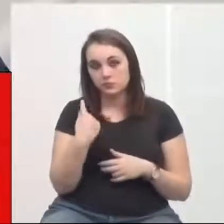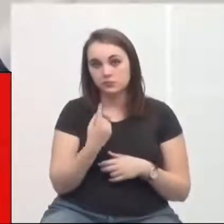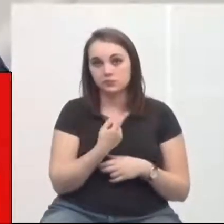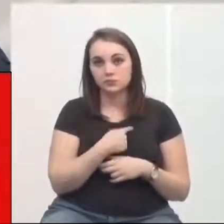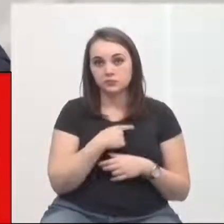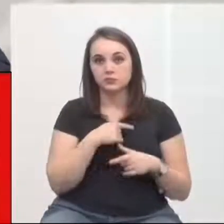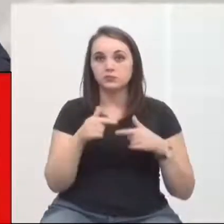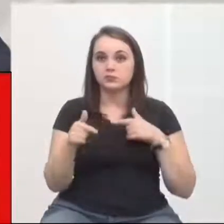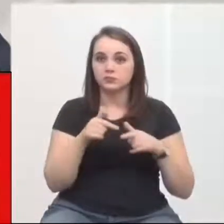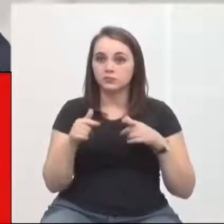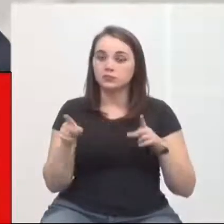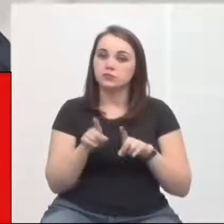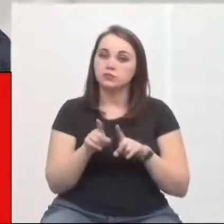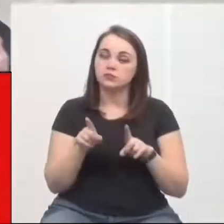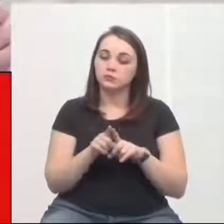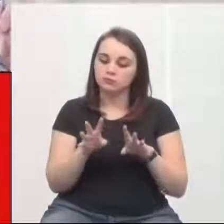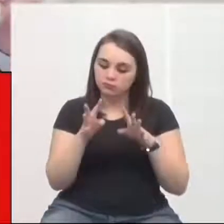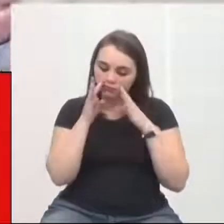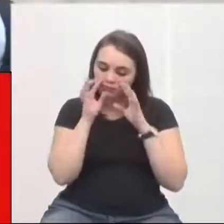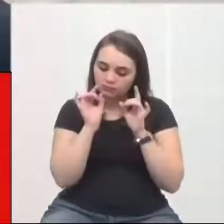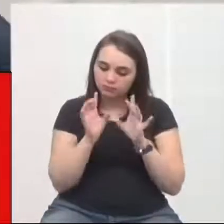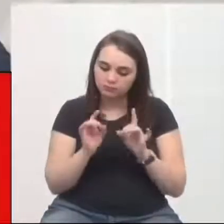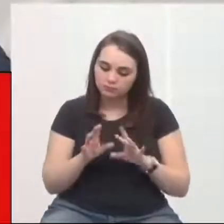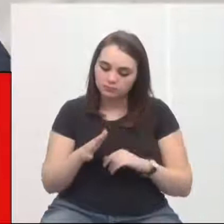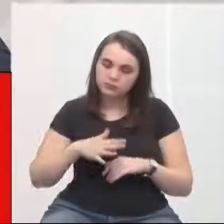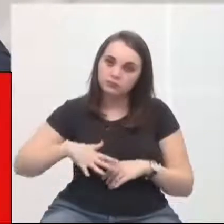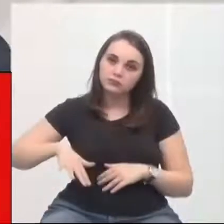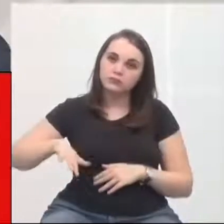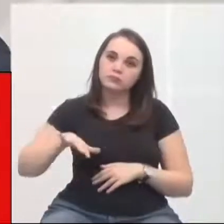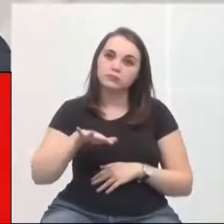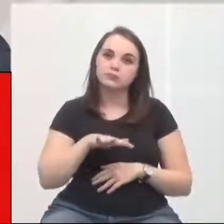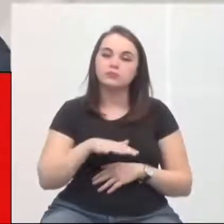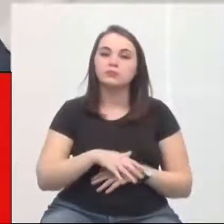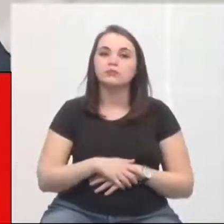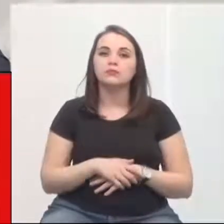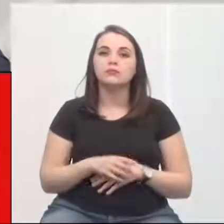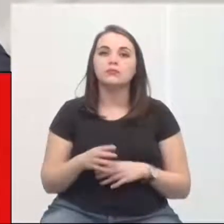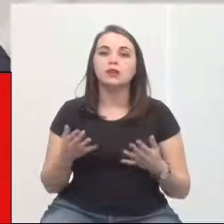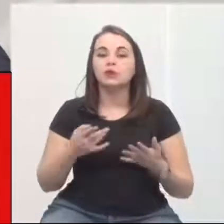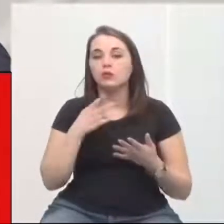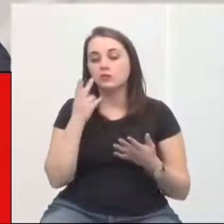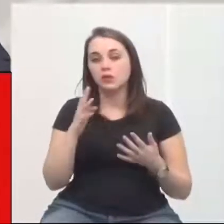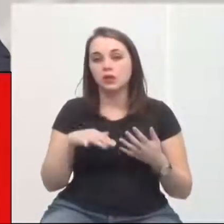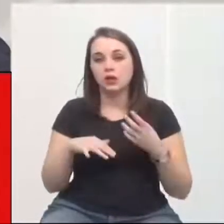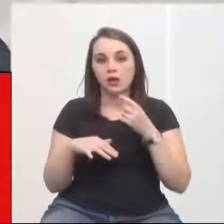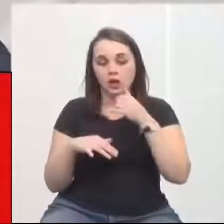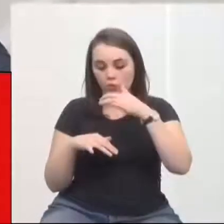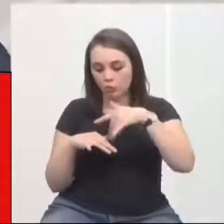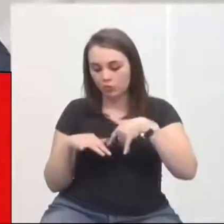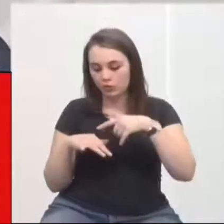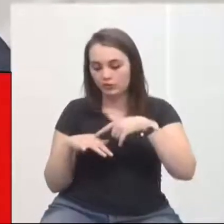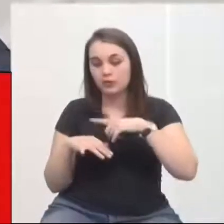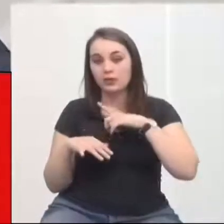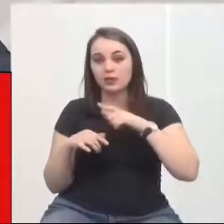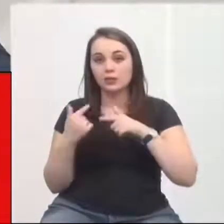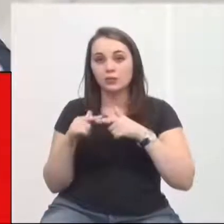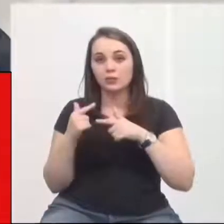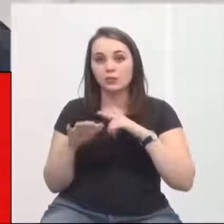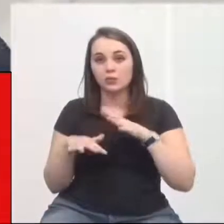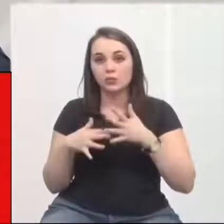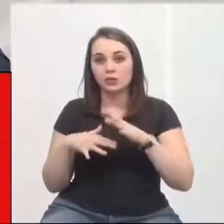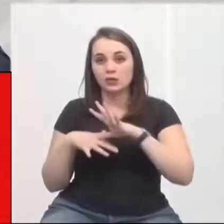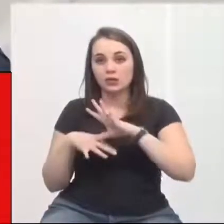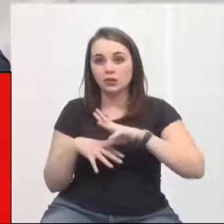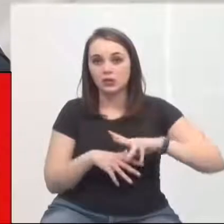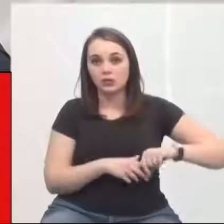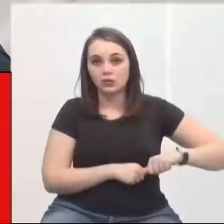intendentes também que dê uma atenção especial nas suas regiões. A questão de Boca de Lobo, nós temos vários problemas quando aquelas grades também que eles